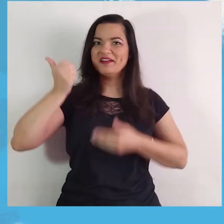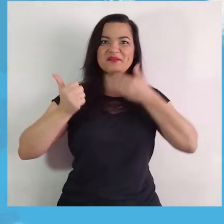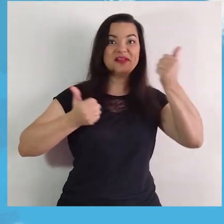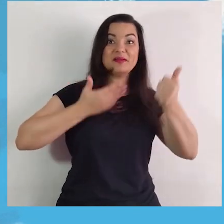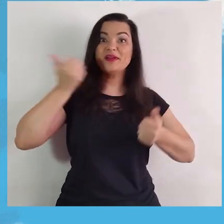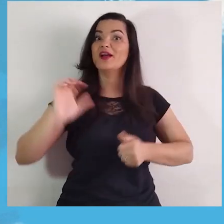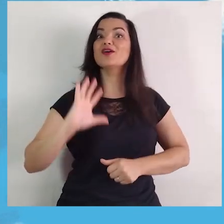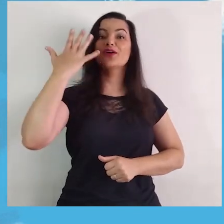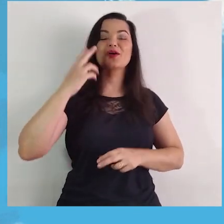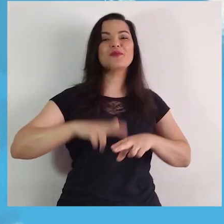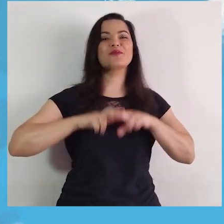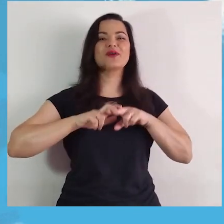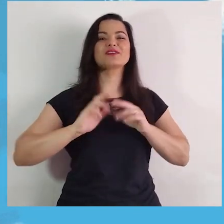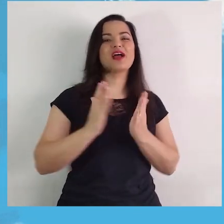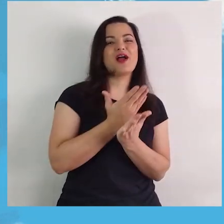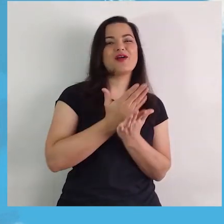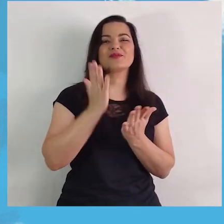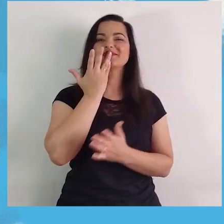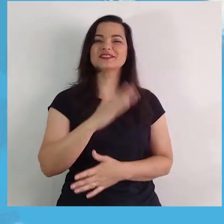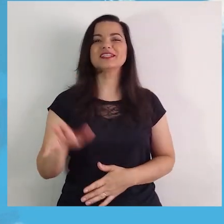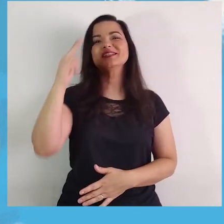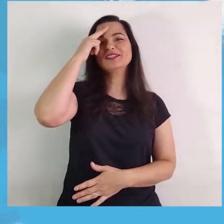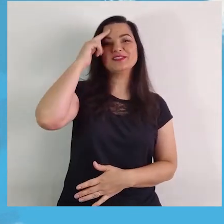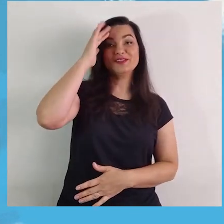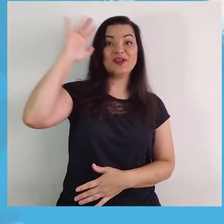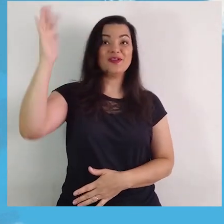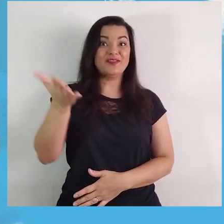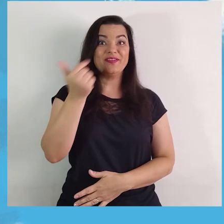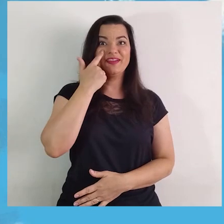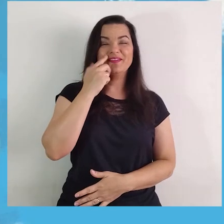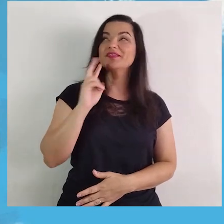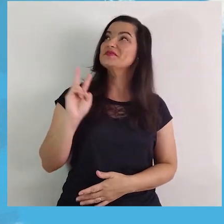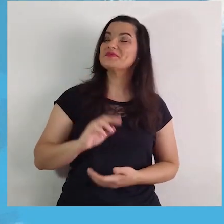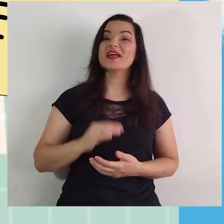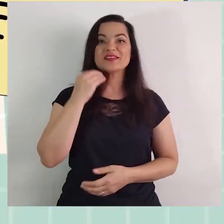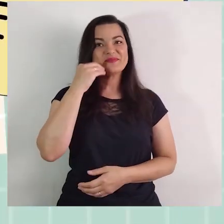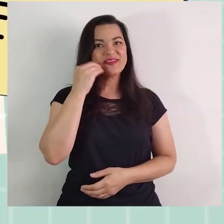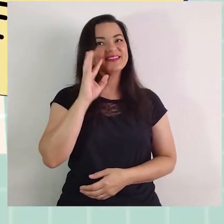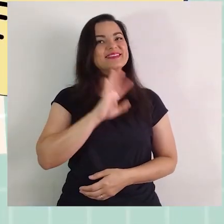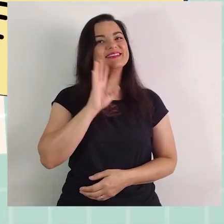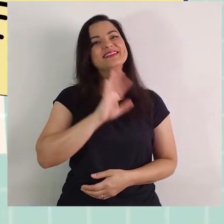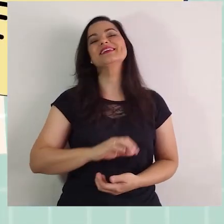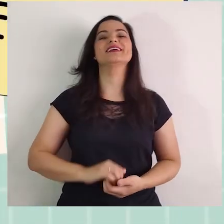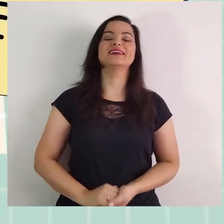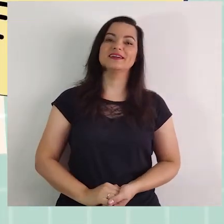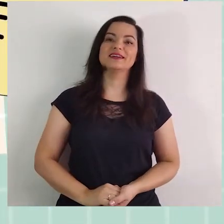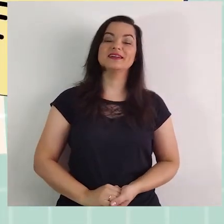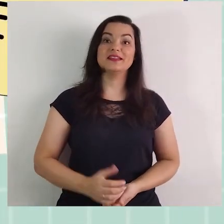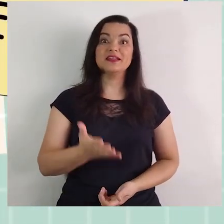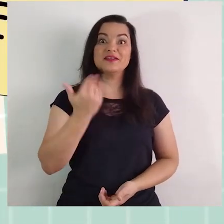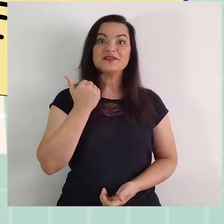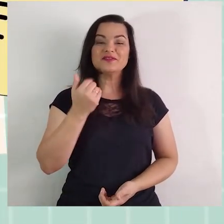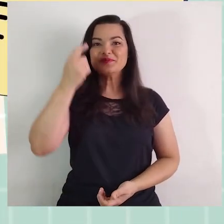conta de alguns sonhadores por aí. Conheça essa experiência. Que tal pensar na